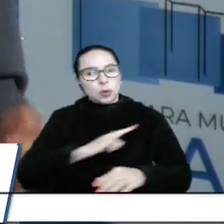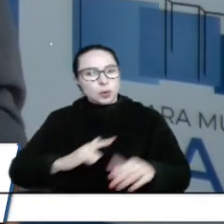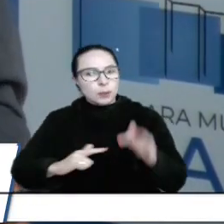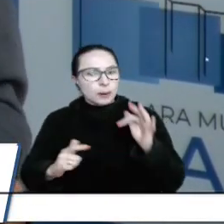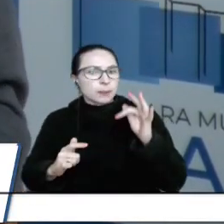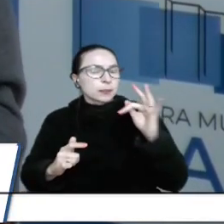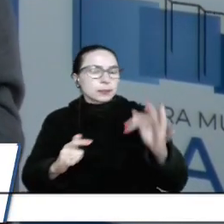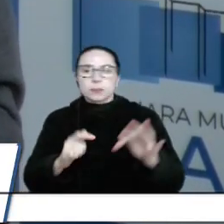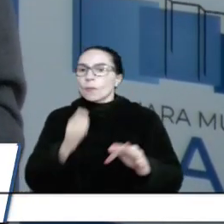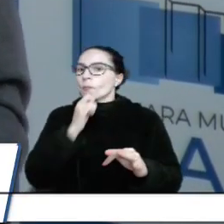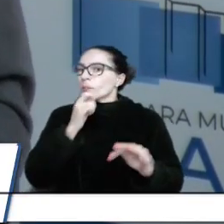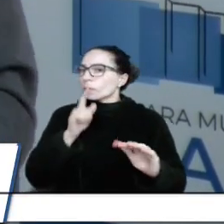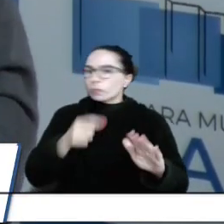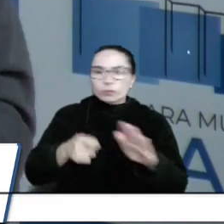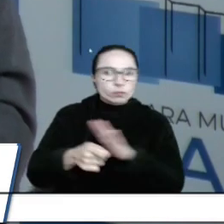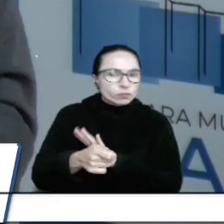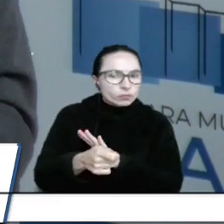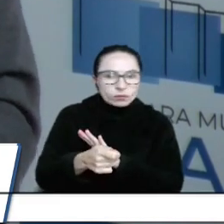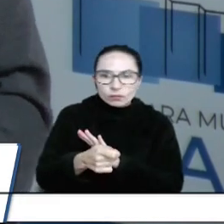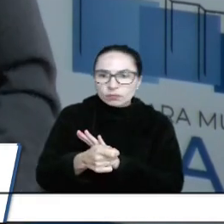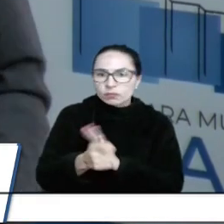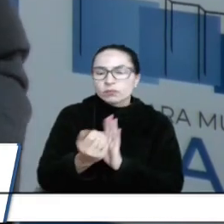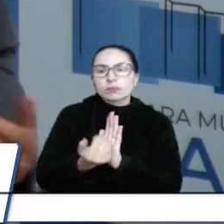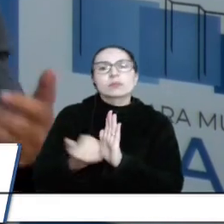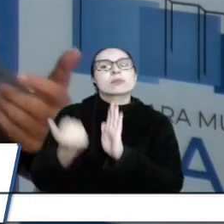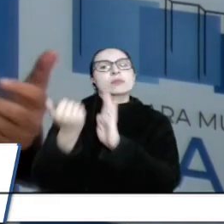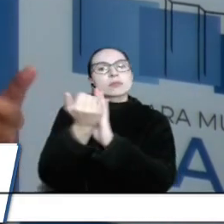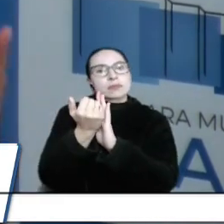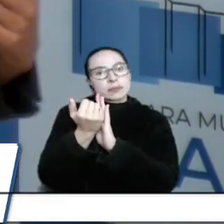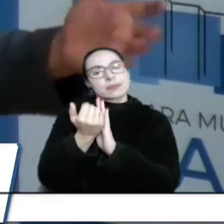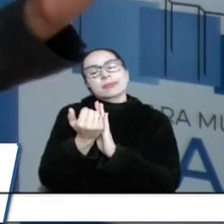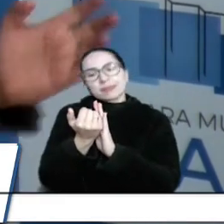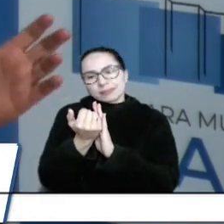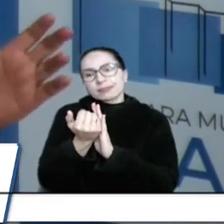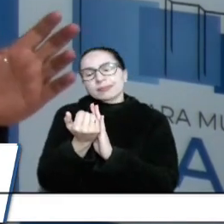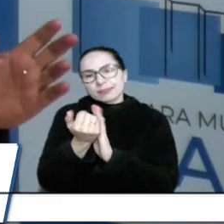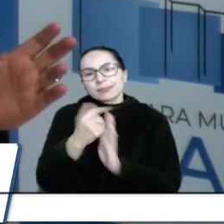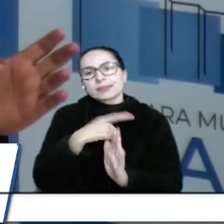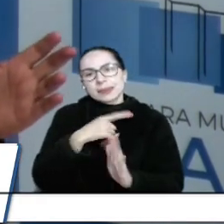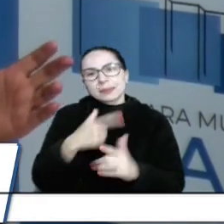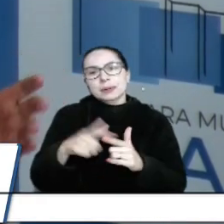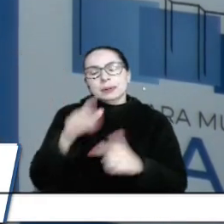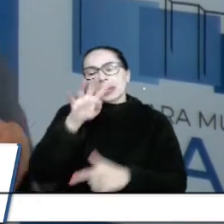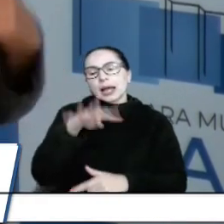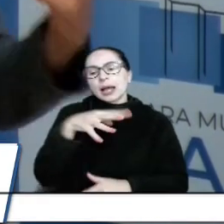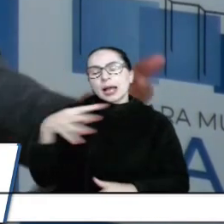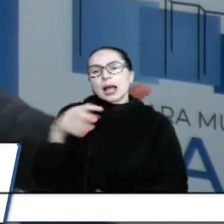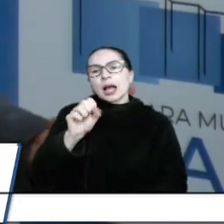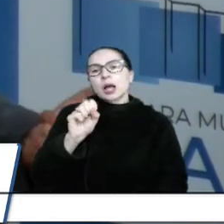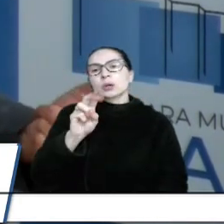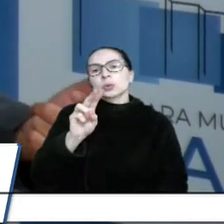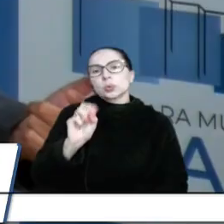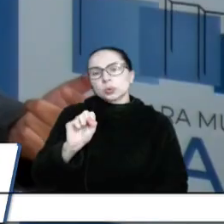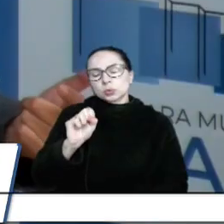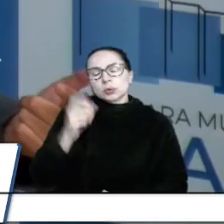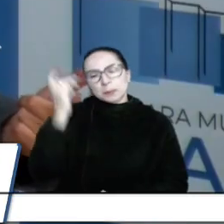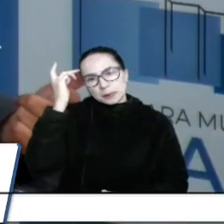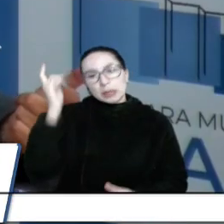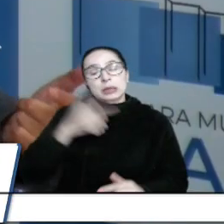não investir mais, aí tem a questão da tabela SUS paulista. Houve um